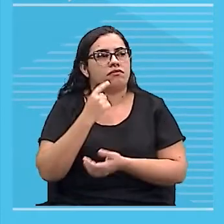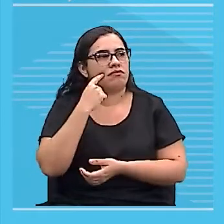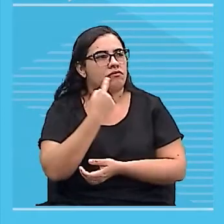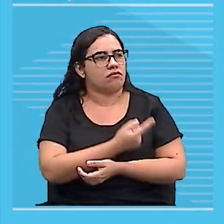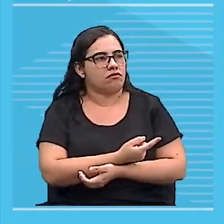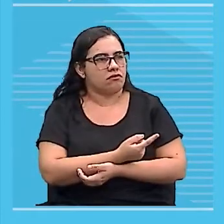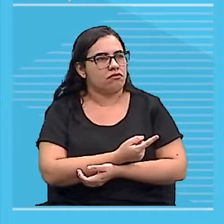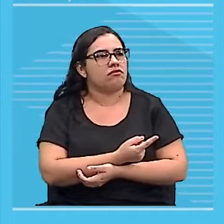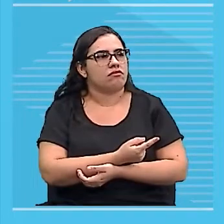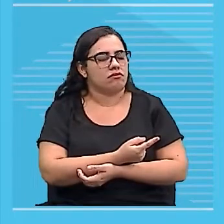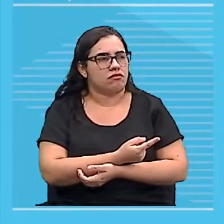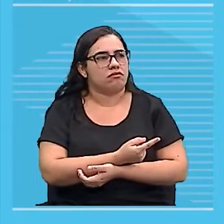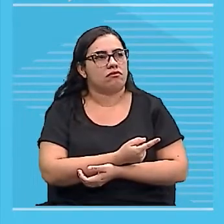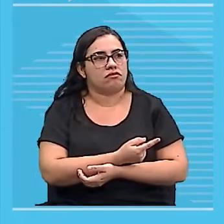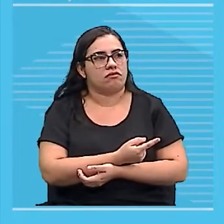permissividade